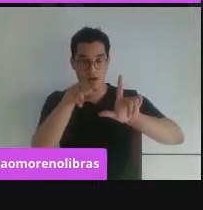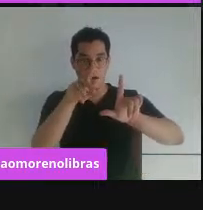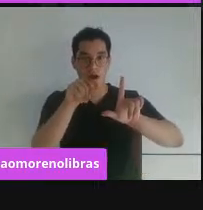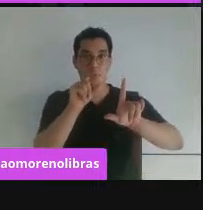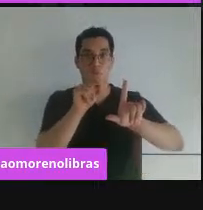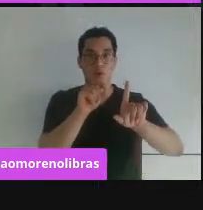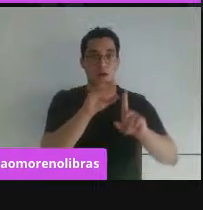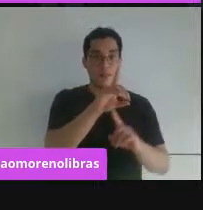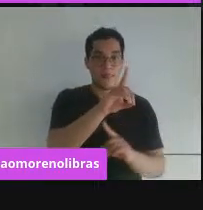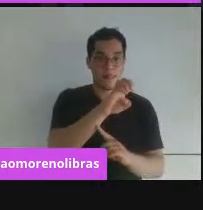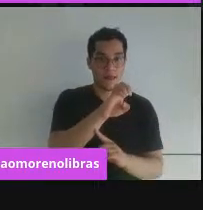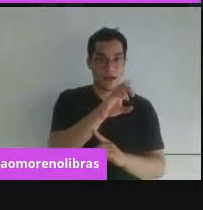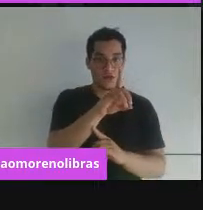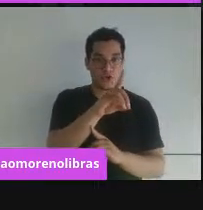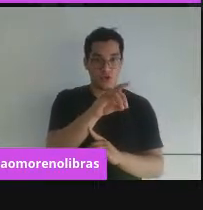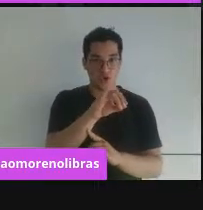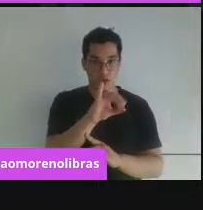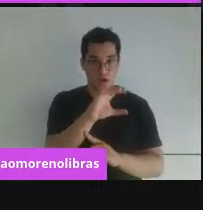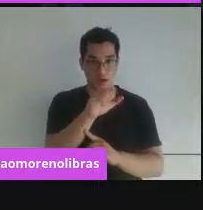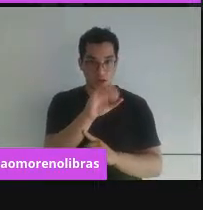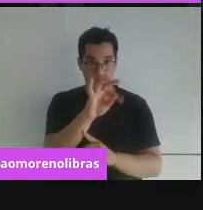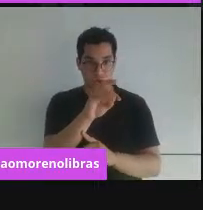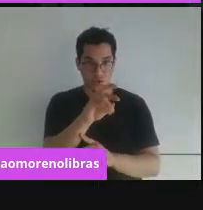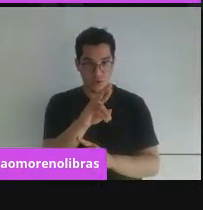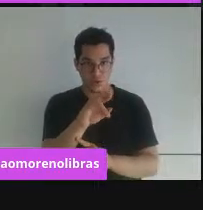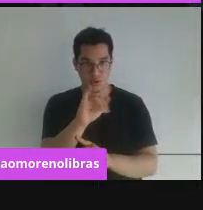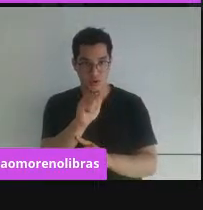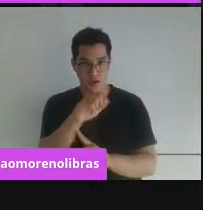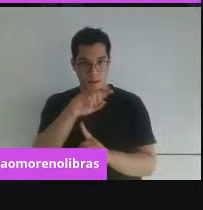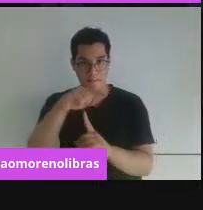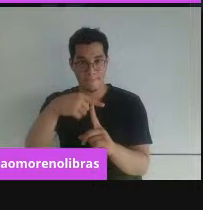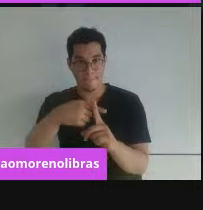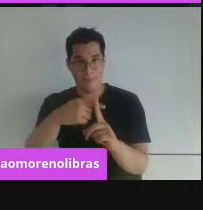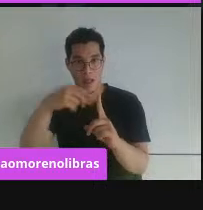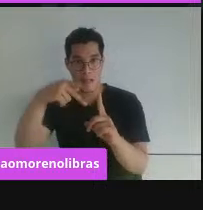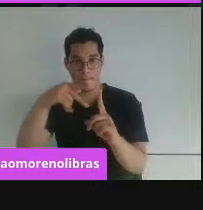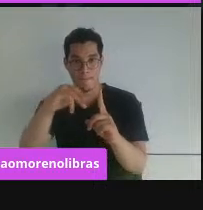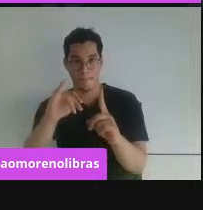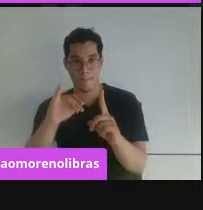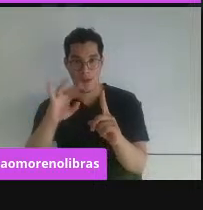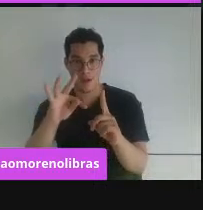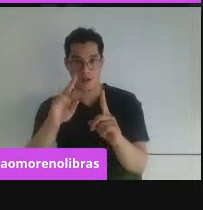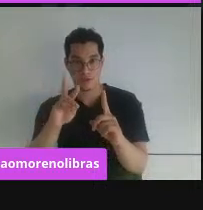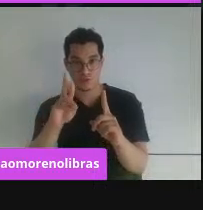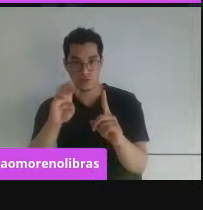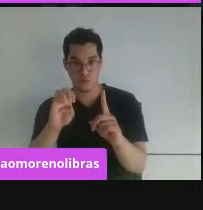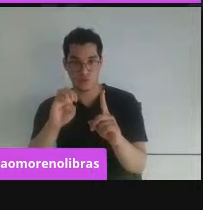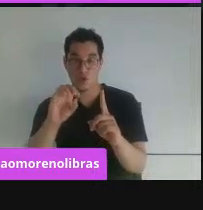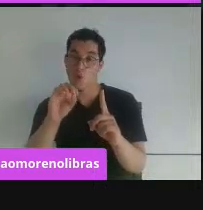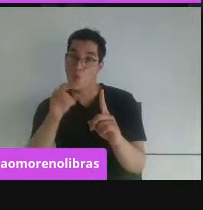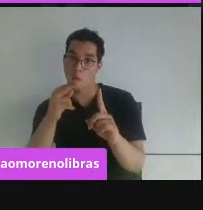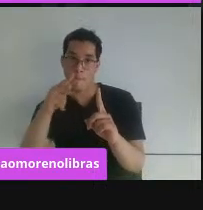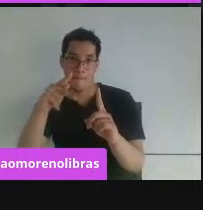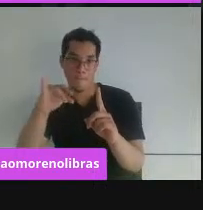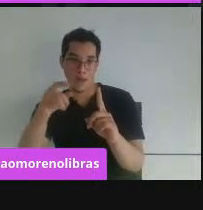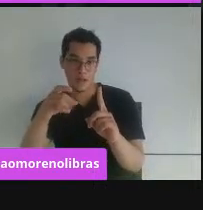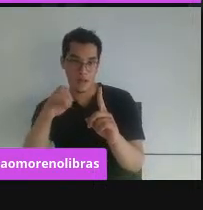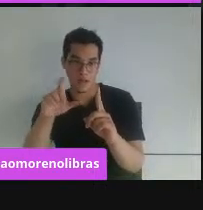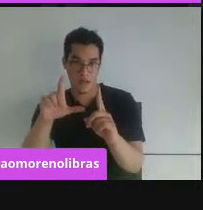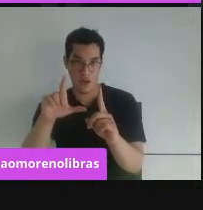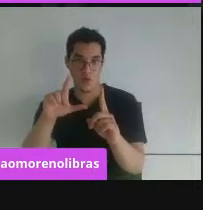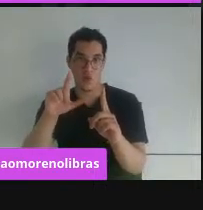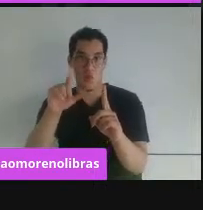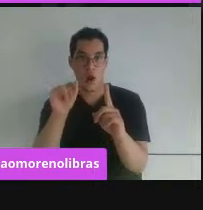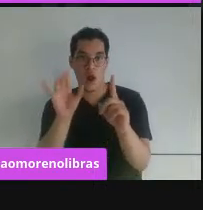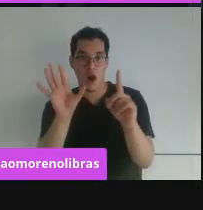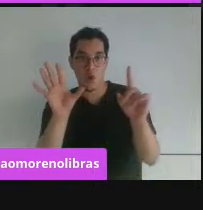né? E picture, ou foto, fotografia, ou pixel, do inglês. Então, acrescenta